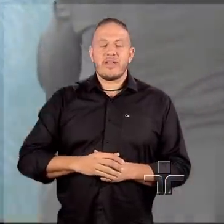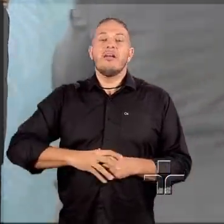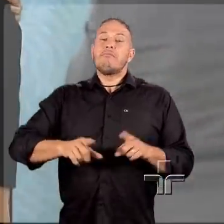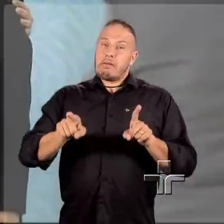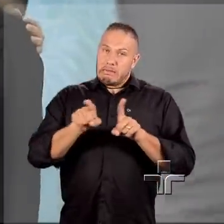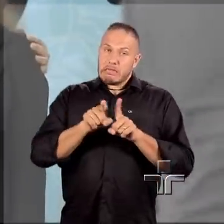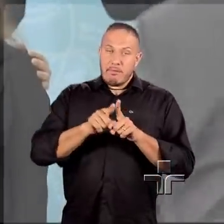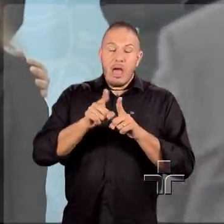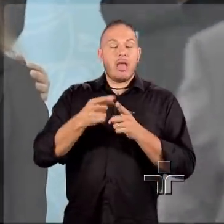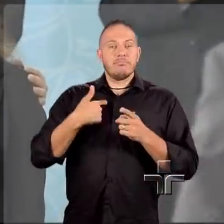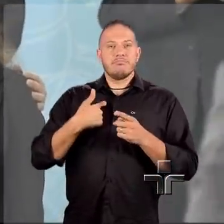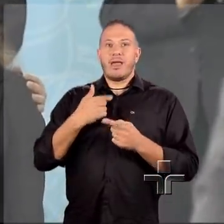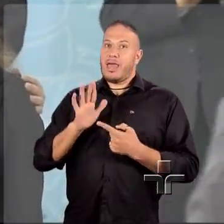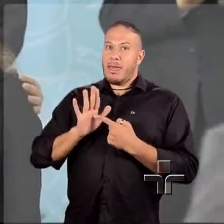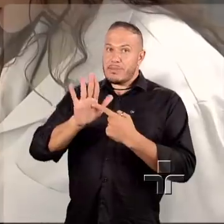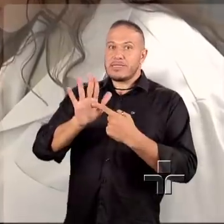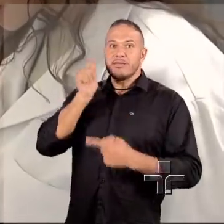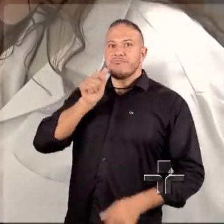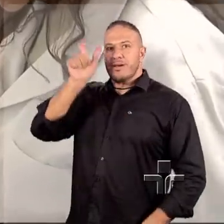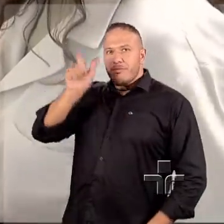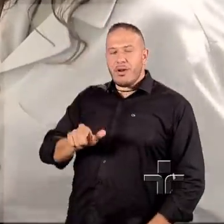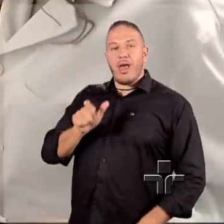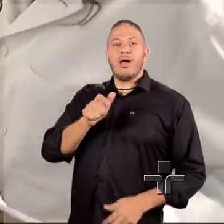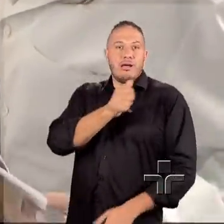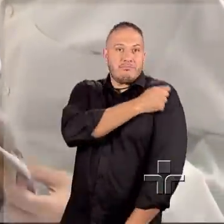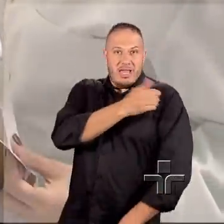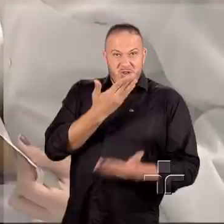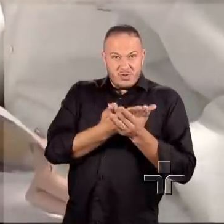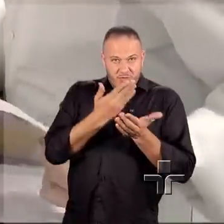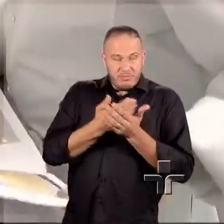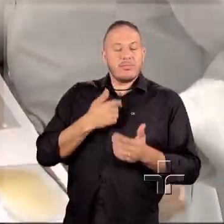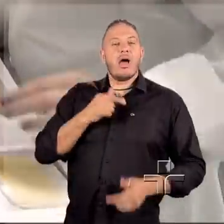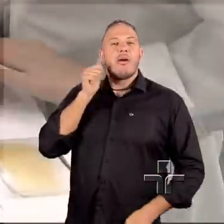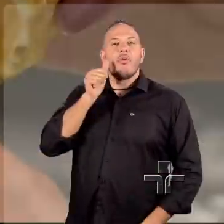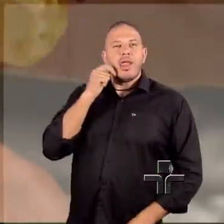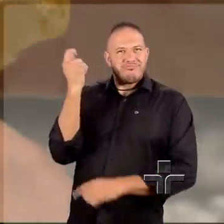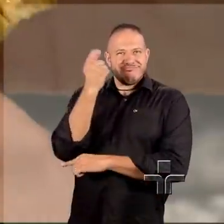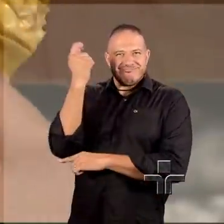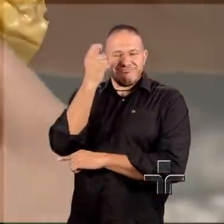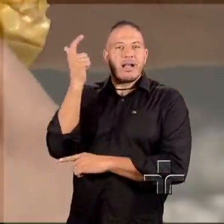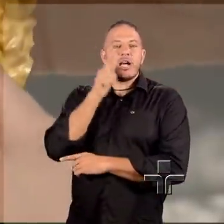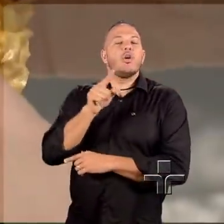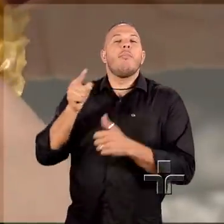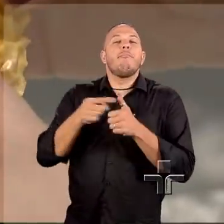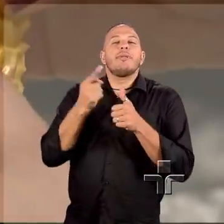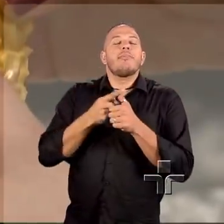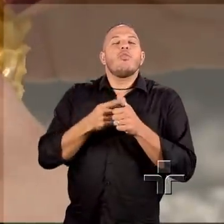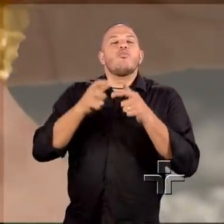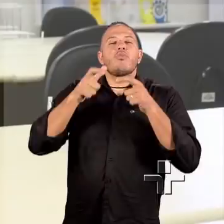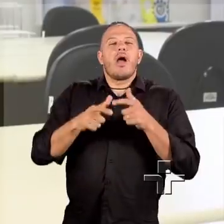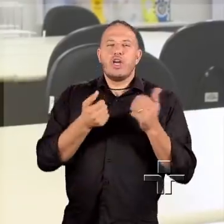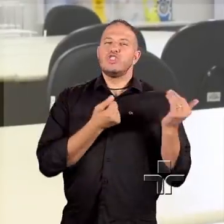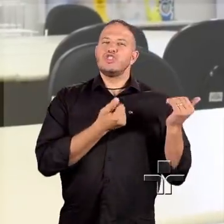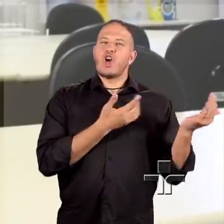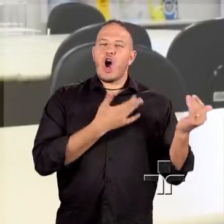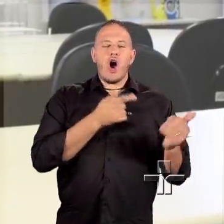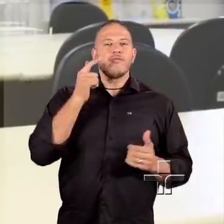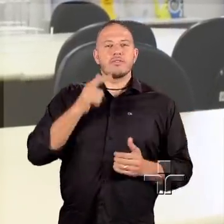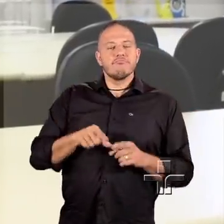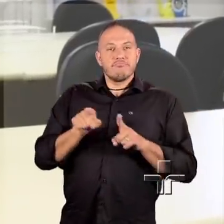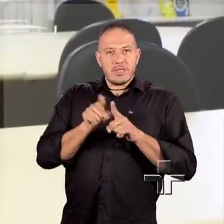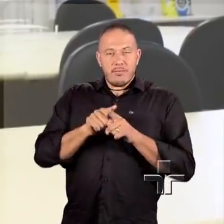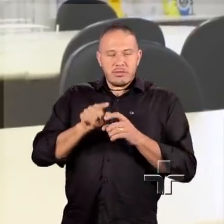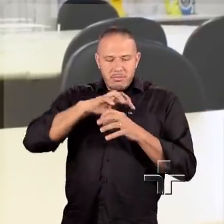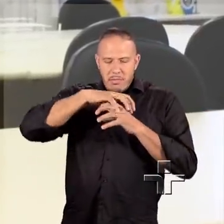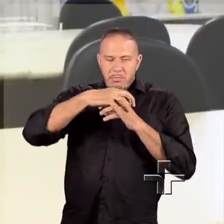Ainda representando as mulheres, a estudante gaúcha Juliana Davoglio ganhou o primeiro lugar no Prêmio Jovem Cientista. A partir da